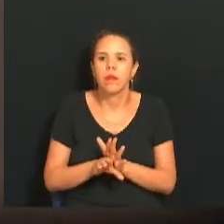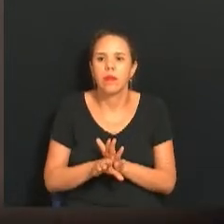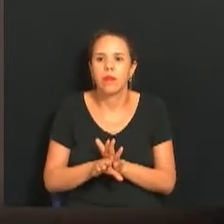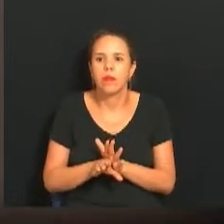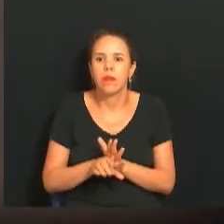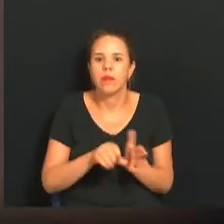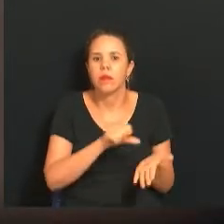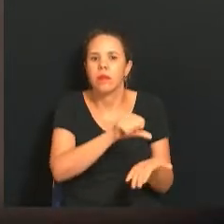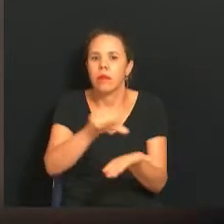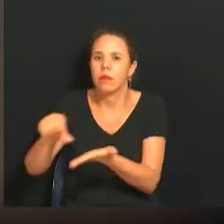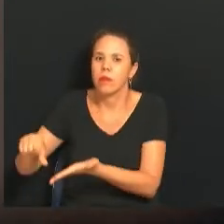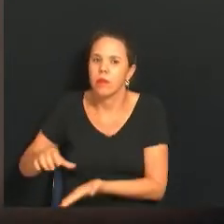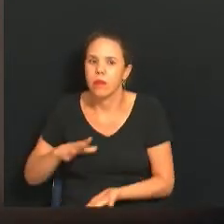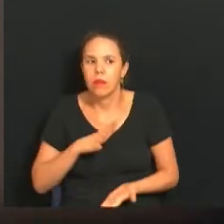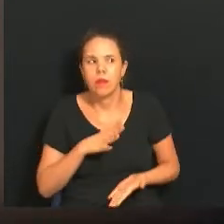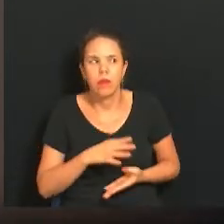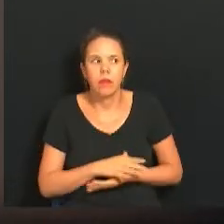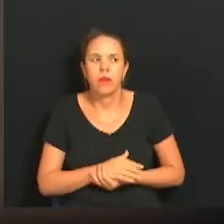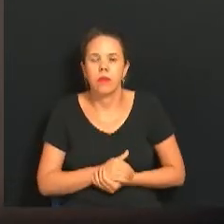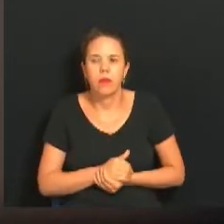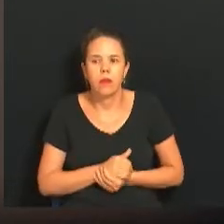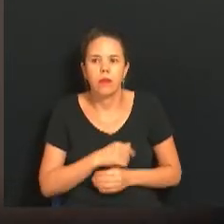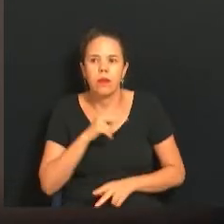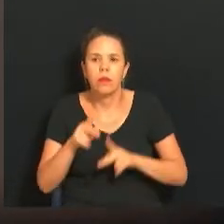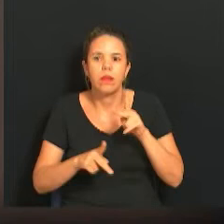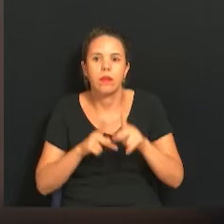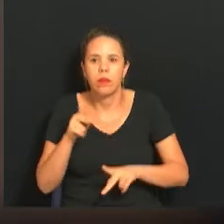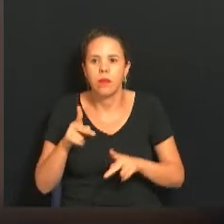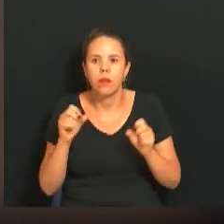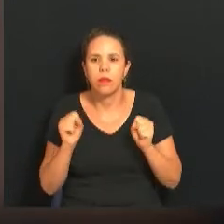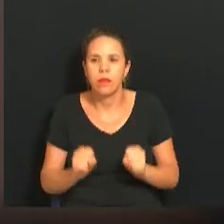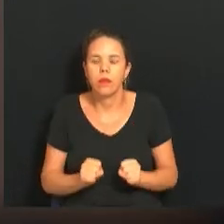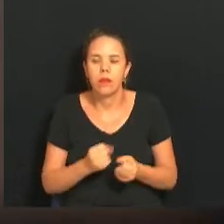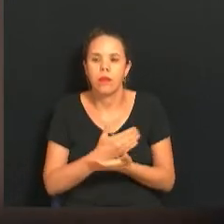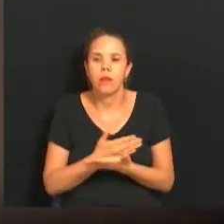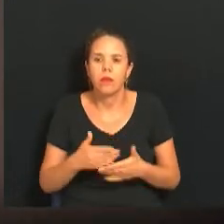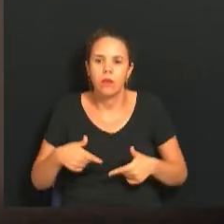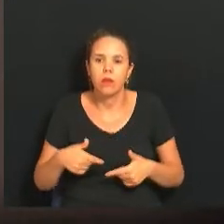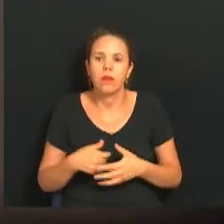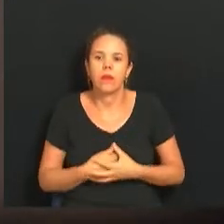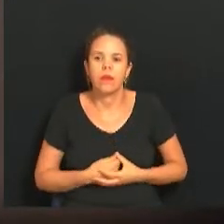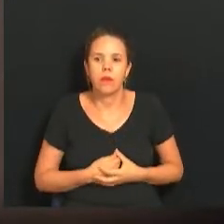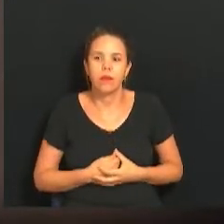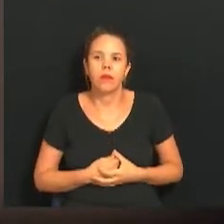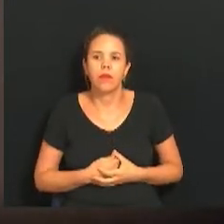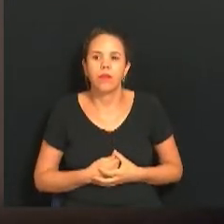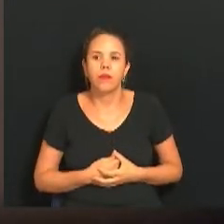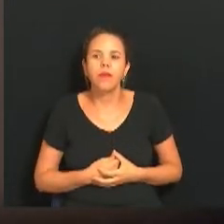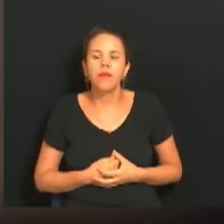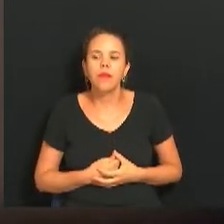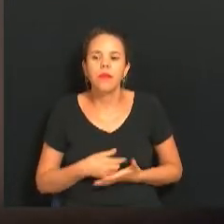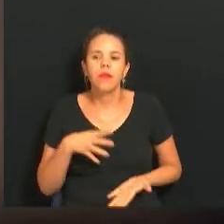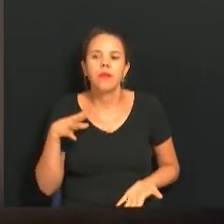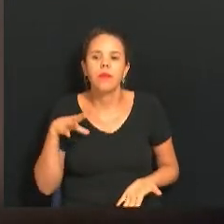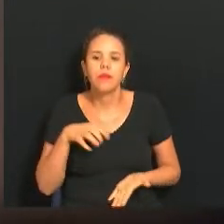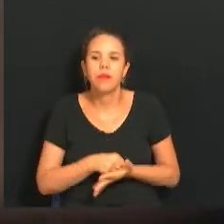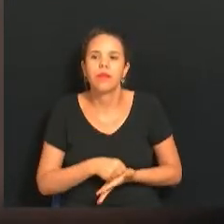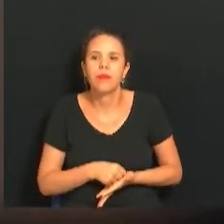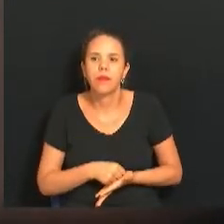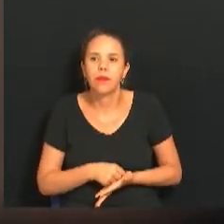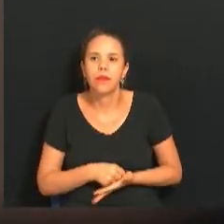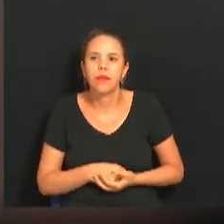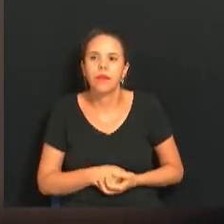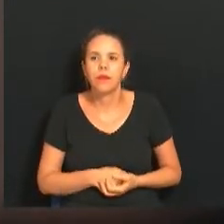da nossa cidade, para que as pessoas tomem a iniciativa de fazer o seu cadastro através